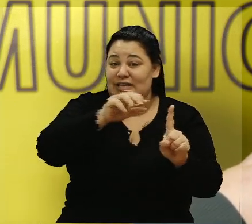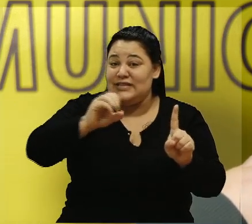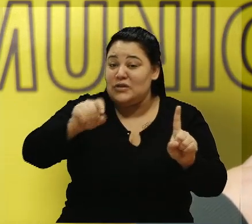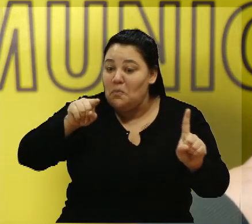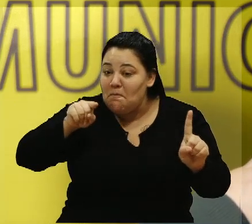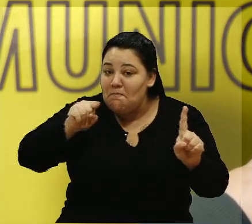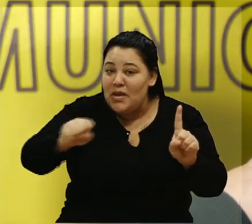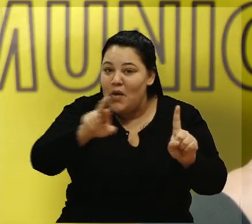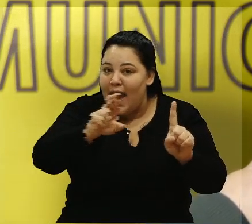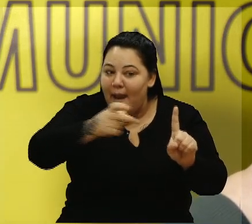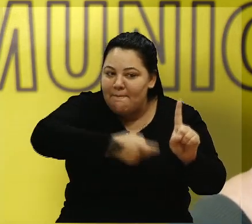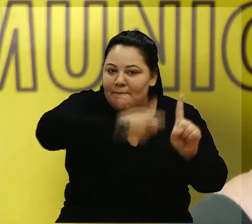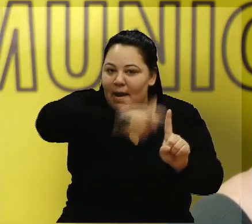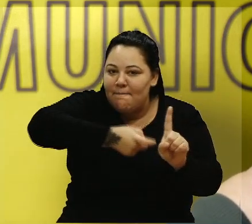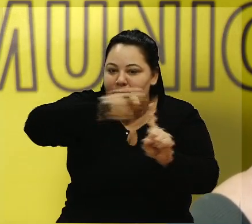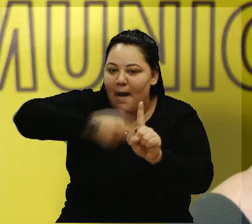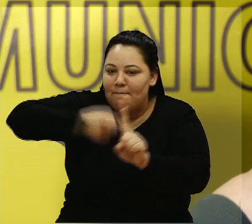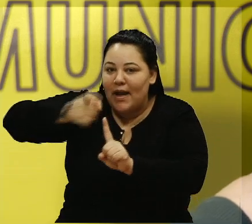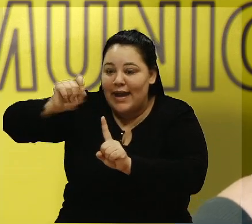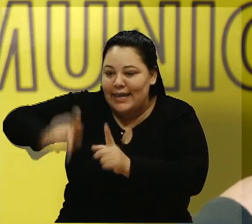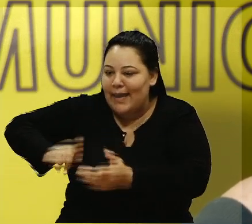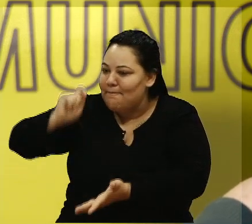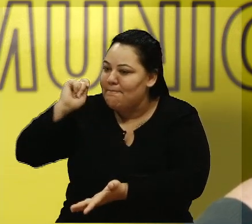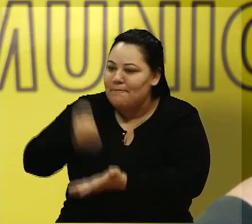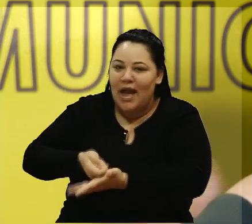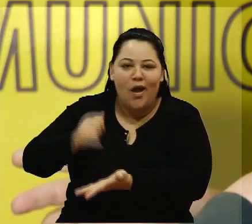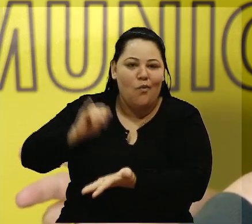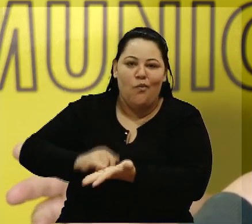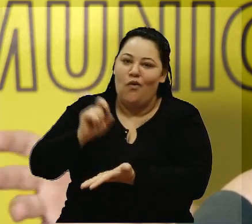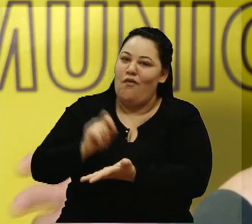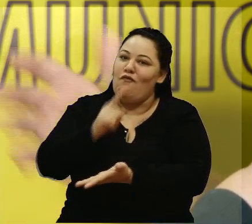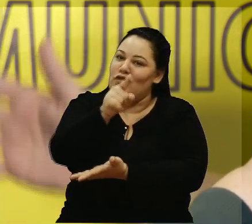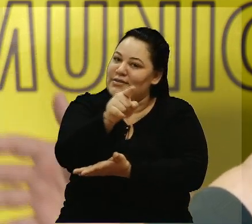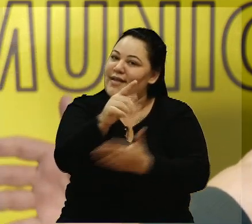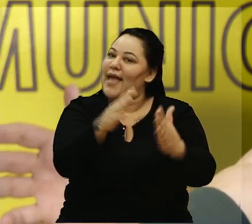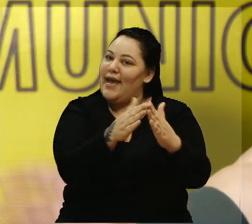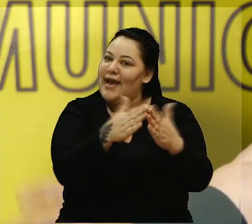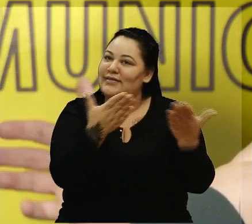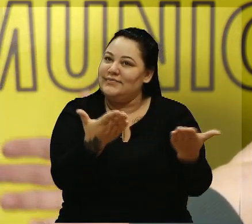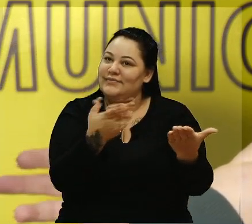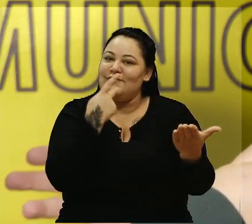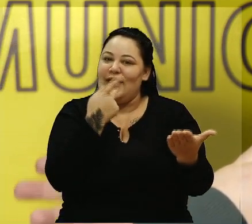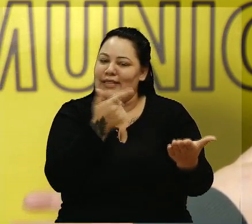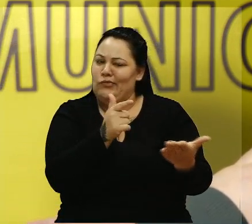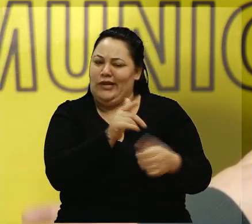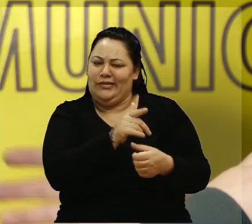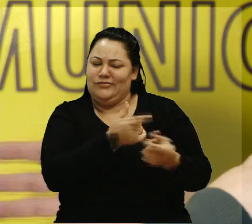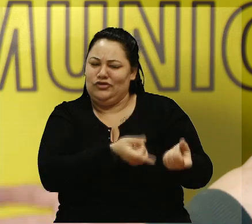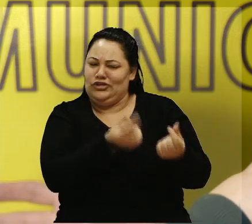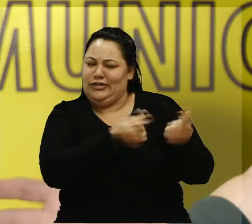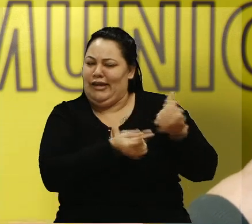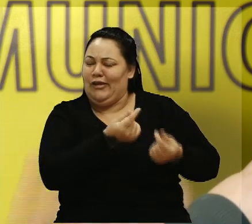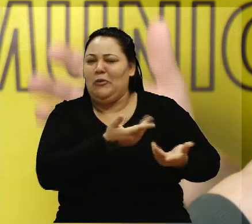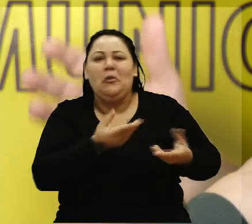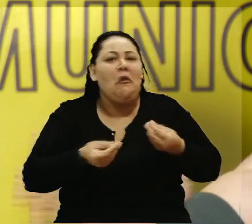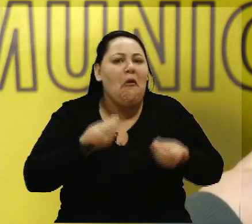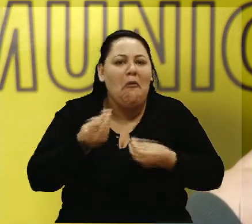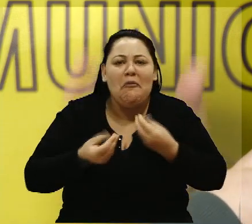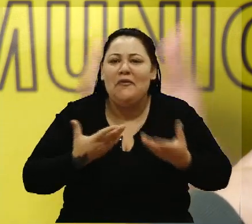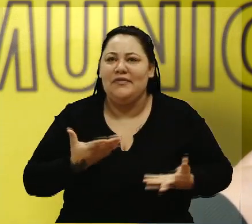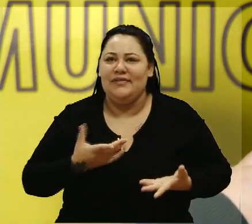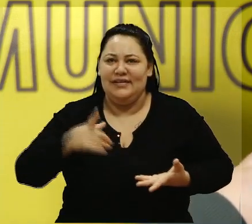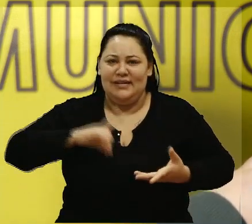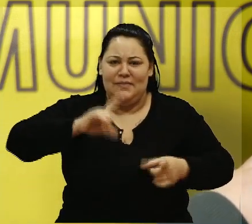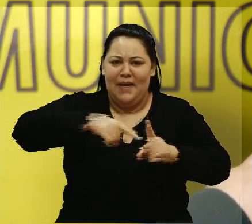obviamente quem paga é quem está em casa, né? Então essa é a minha principal preocupação. A gente conversa que não tem dinheiro, mas bom, se tem dinheiro para pagar mais de